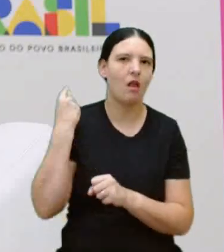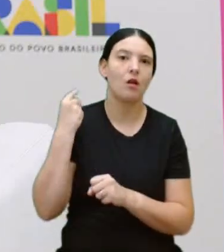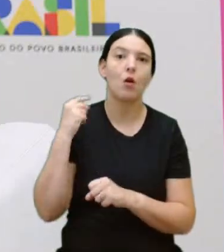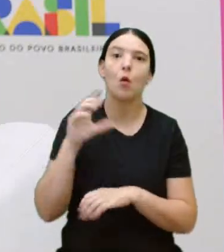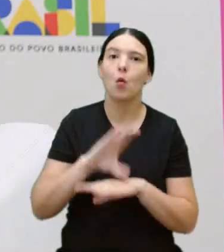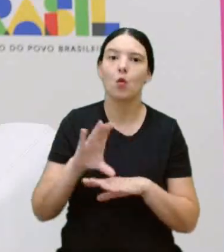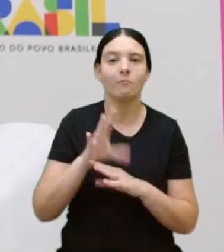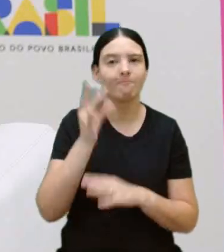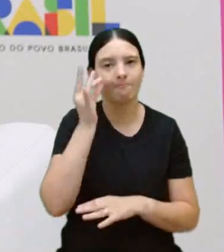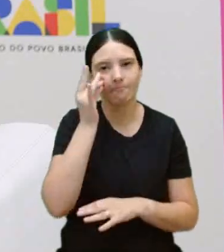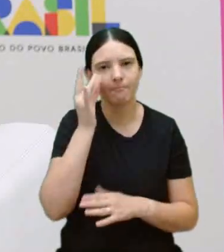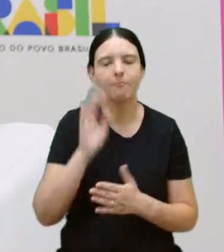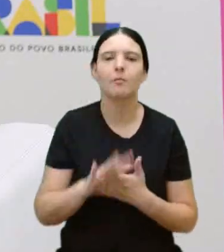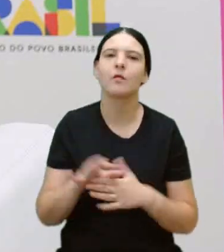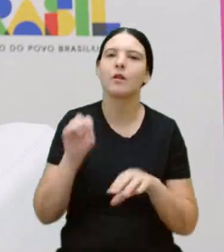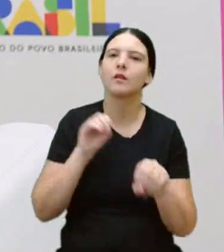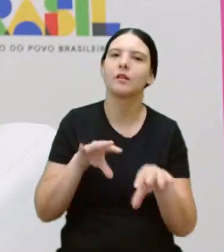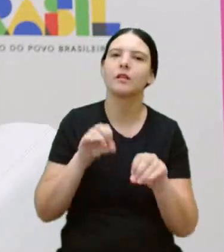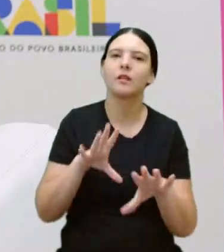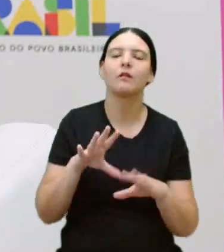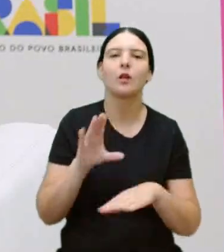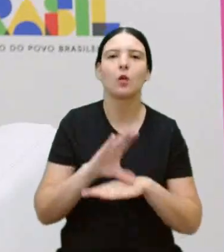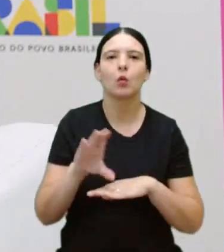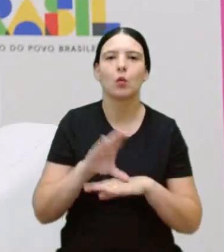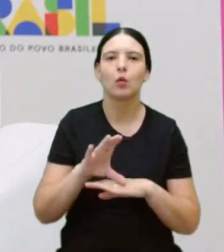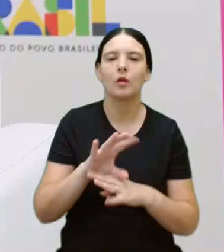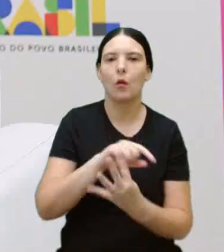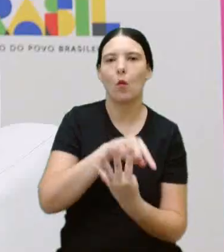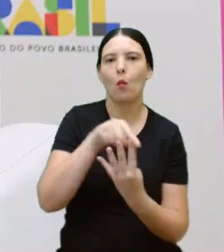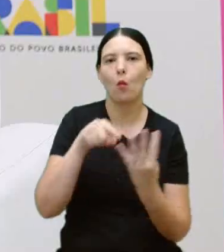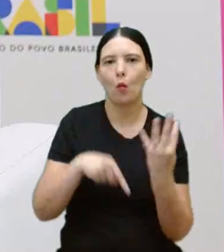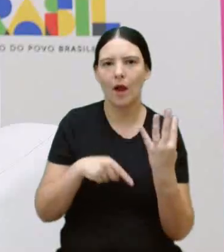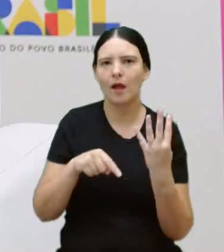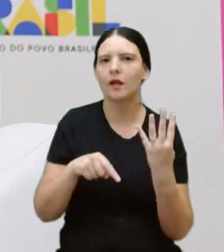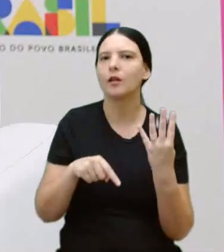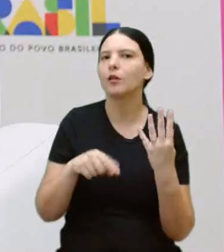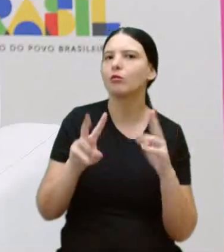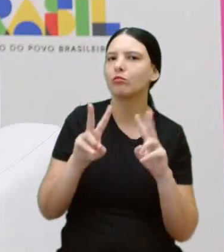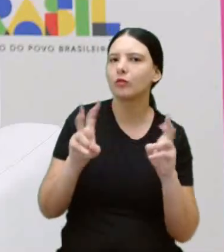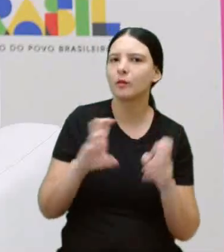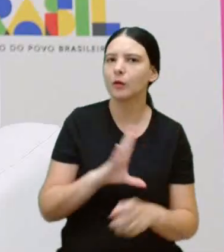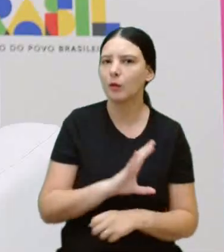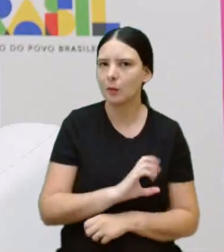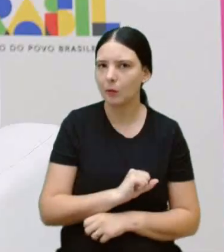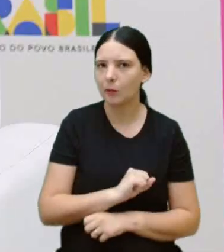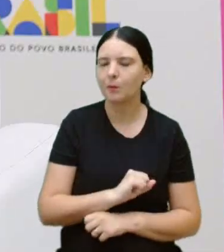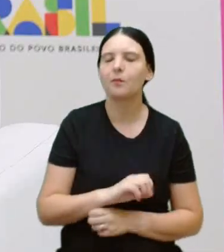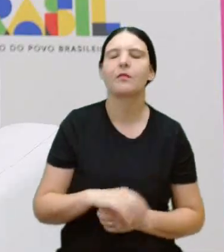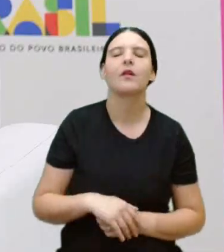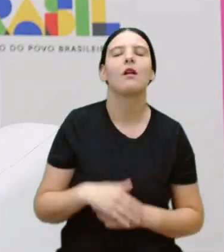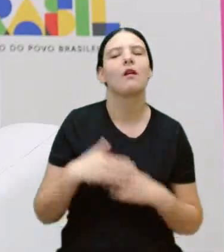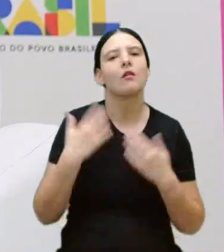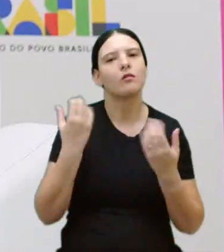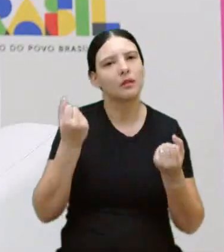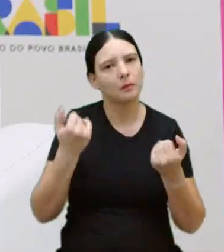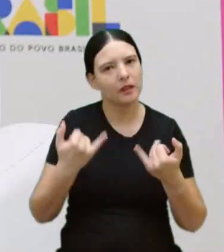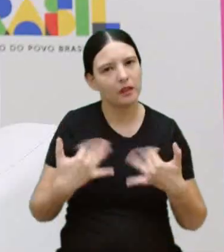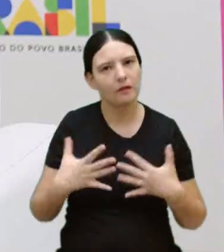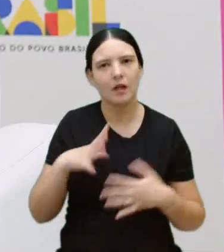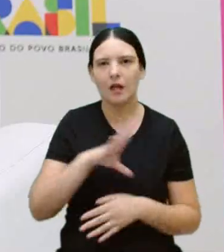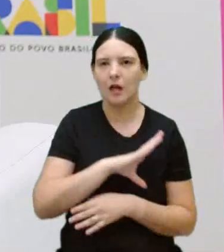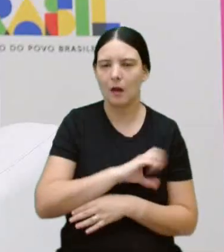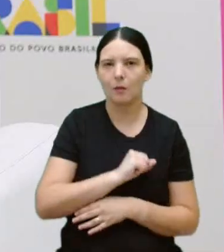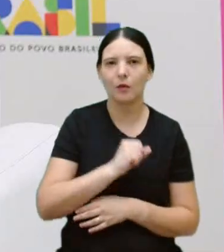Eu dava um curso chamado 4 Lições sobre o Amor, que era um curso em que eu falava do amor numa perspectiva